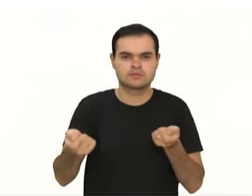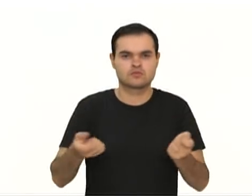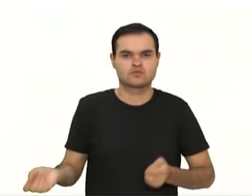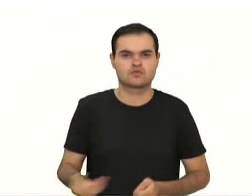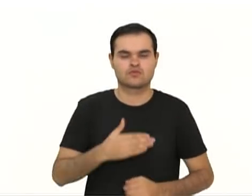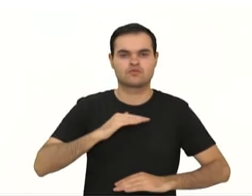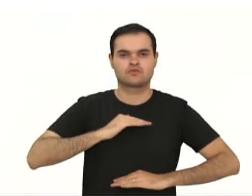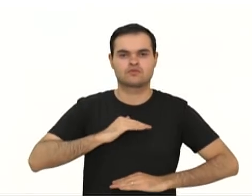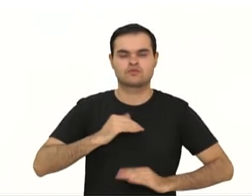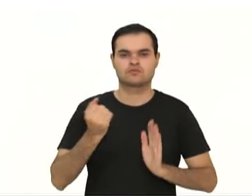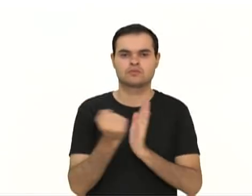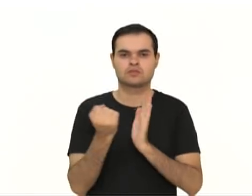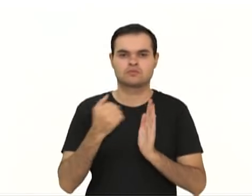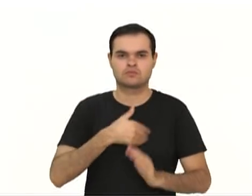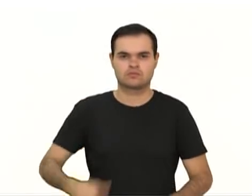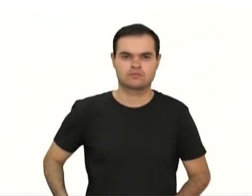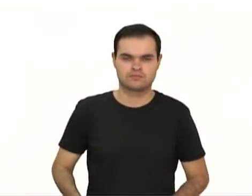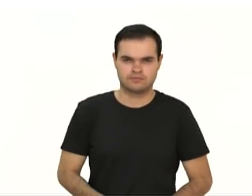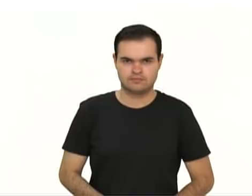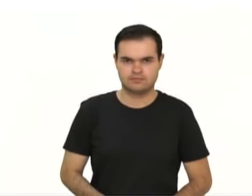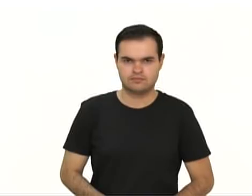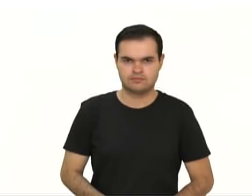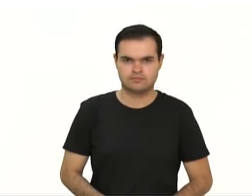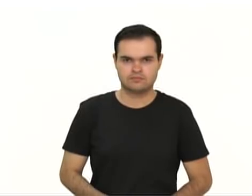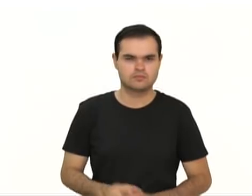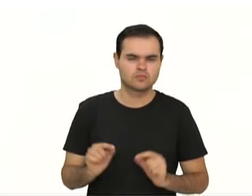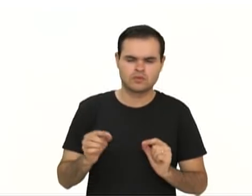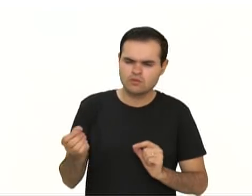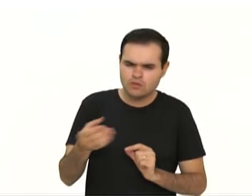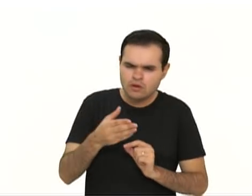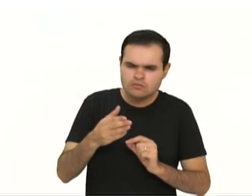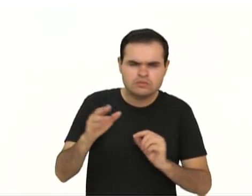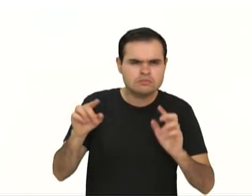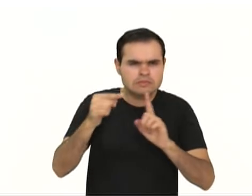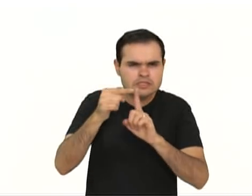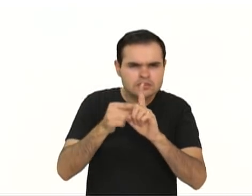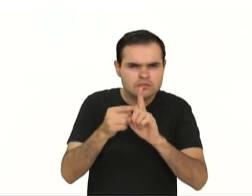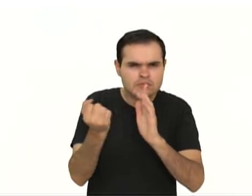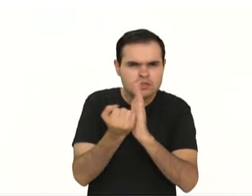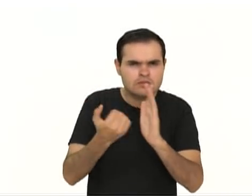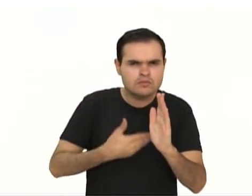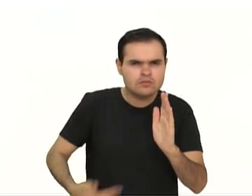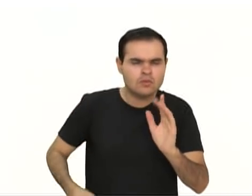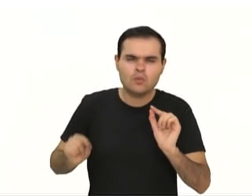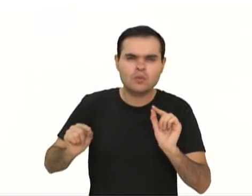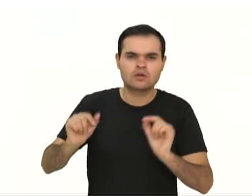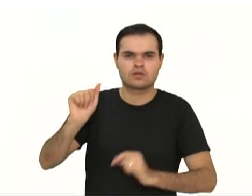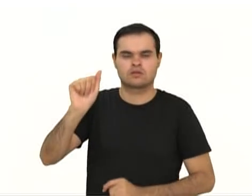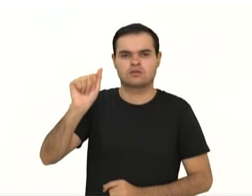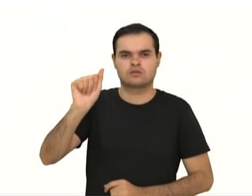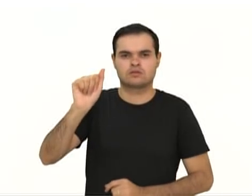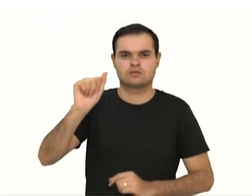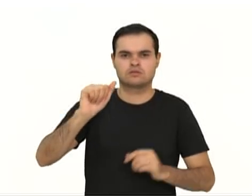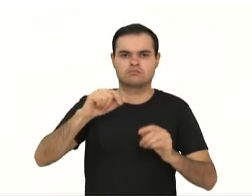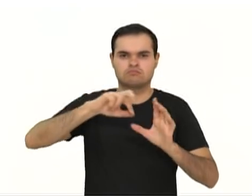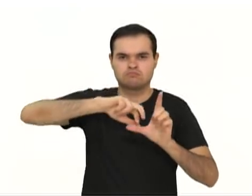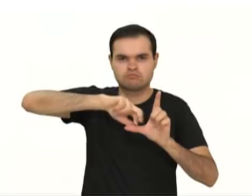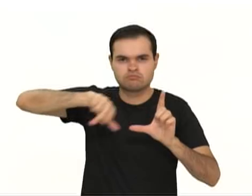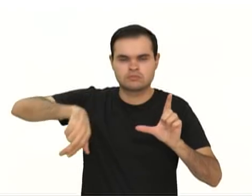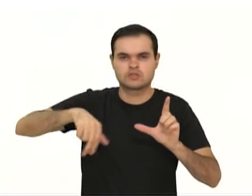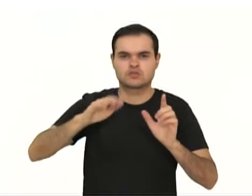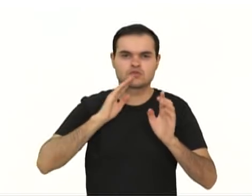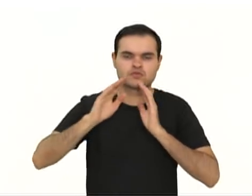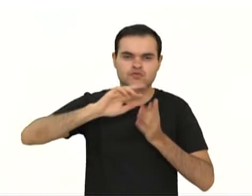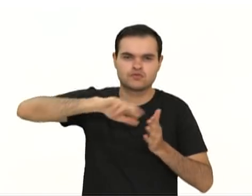tipo de patrimônio público. O que é esse novo tipo de patrimônio público? Letra A, as redes sociais.